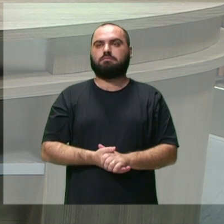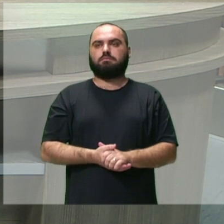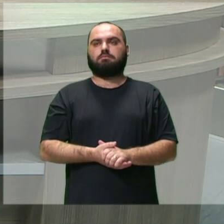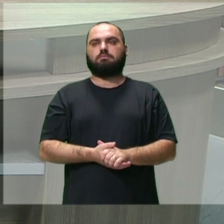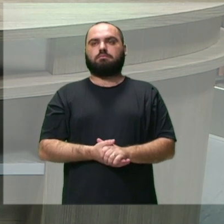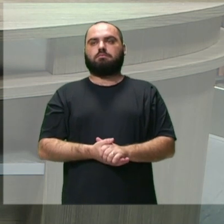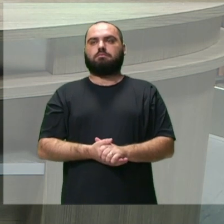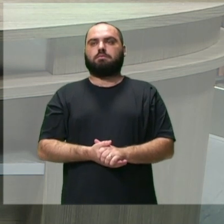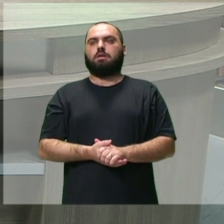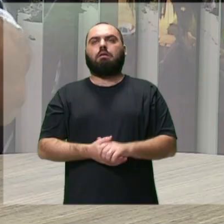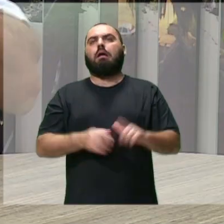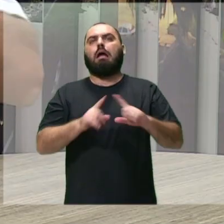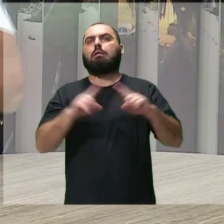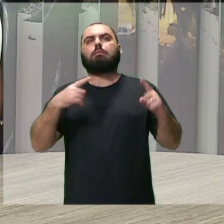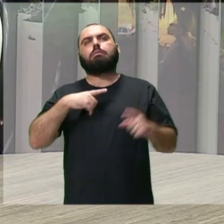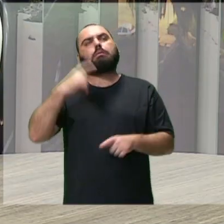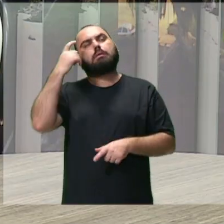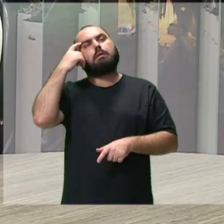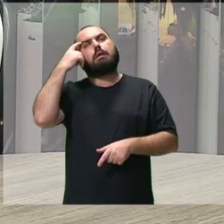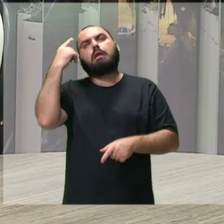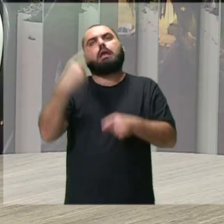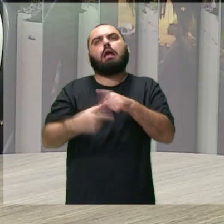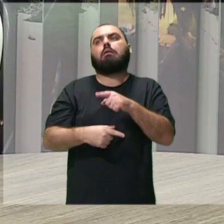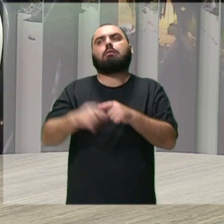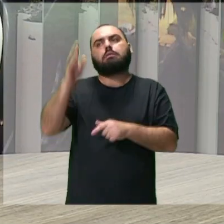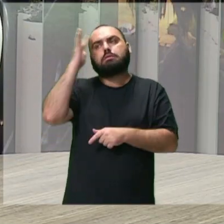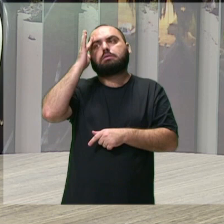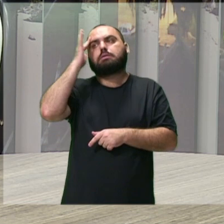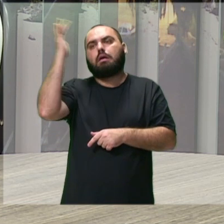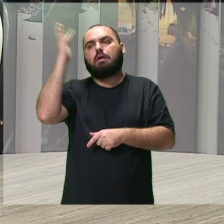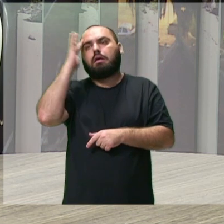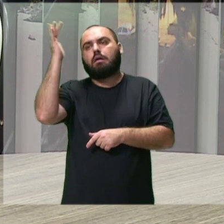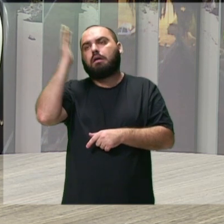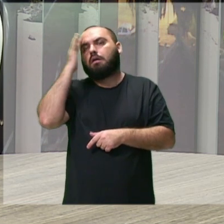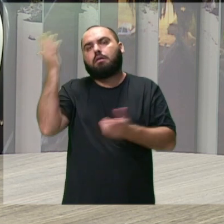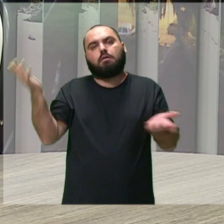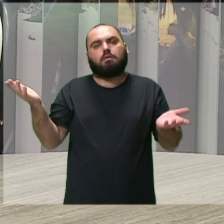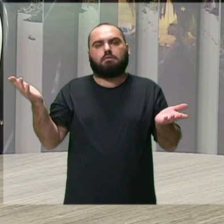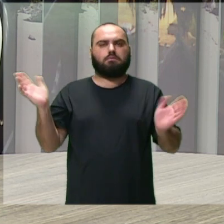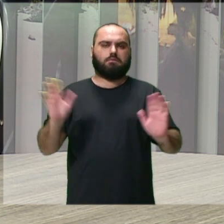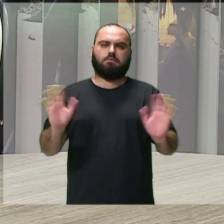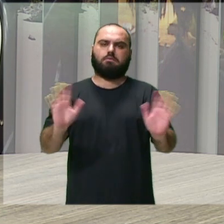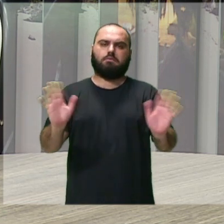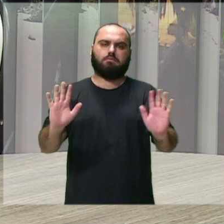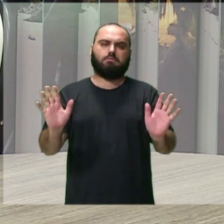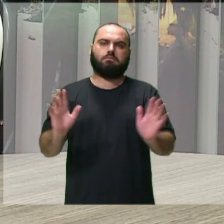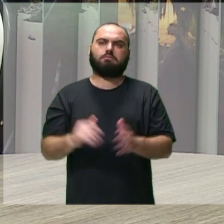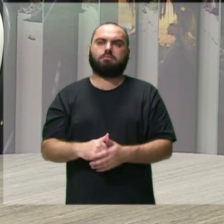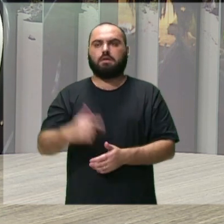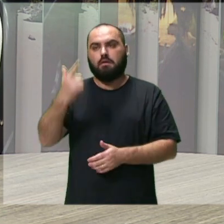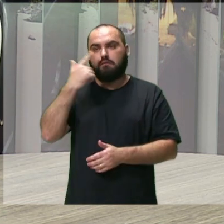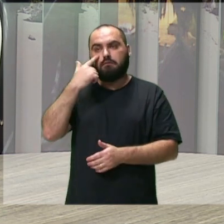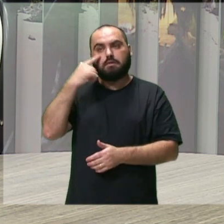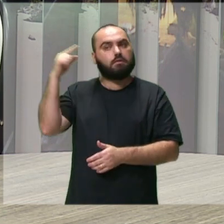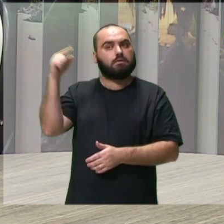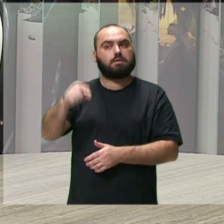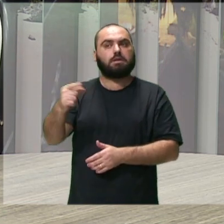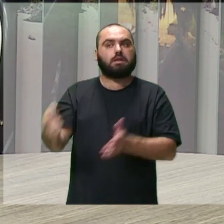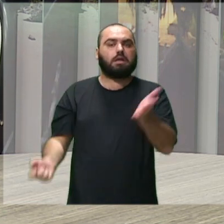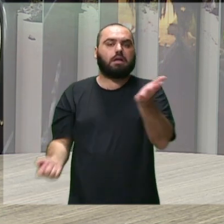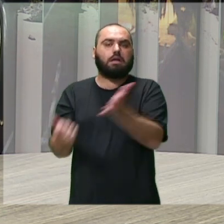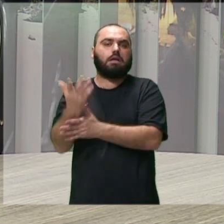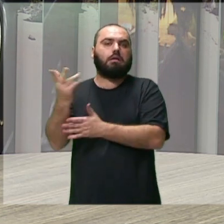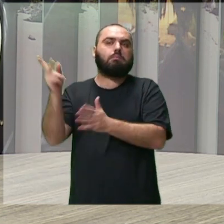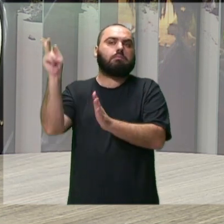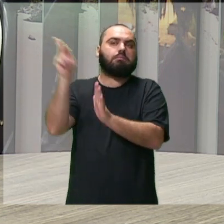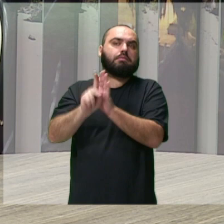sonha. Mas por que a gente vai sonhar? Imagine você desenvolver um projeto, seja